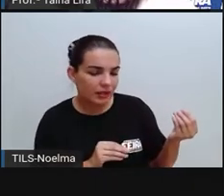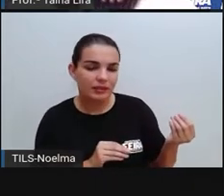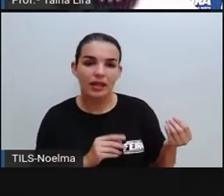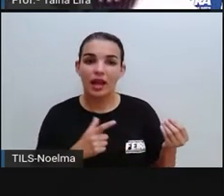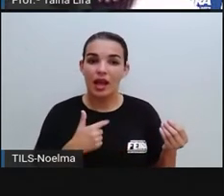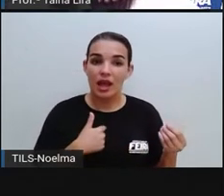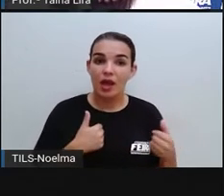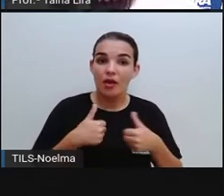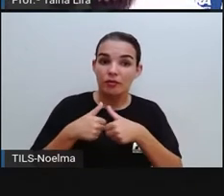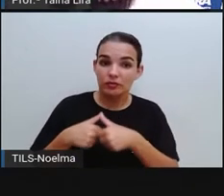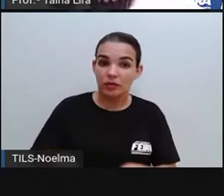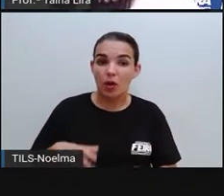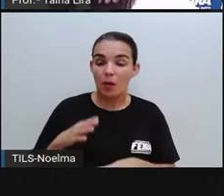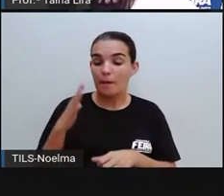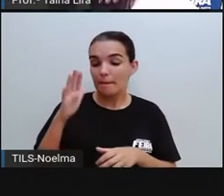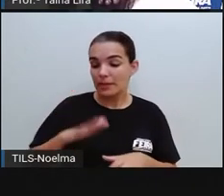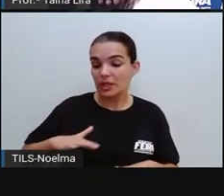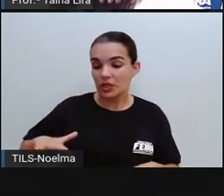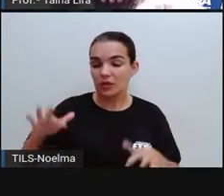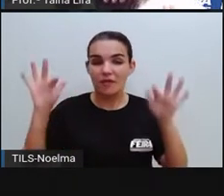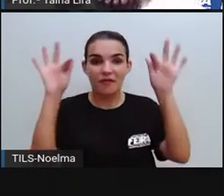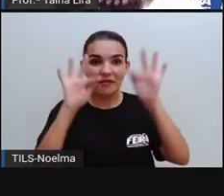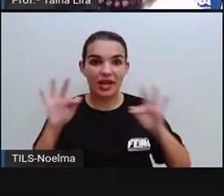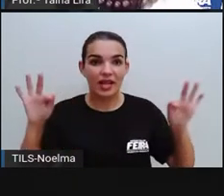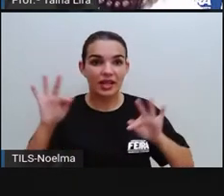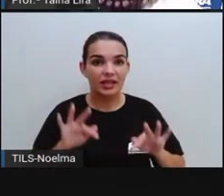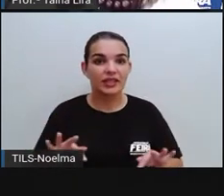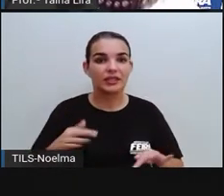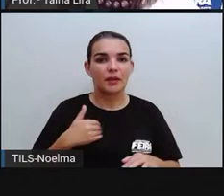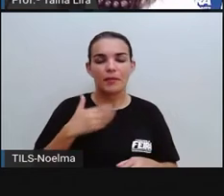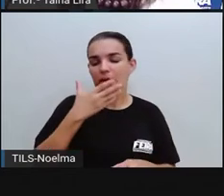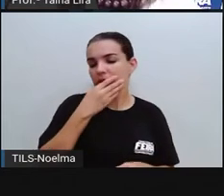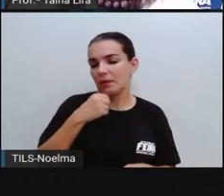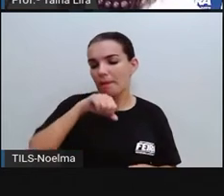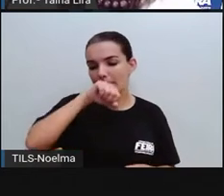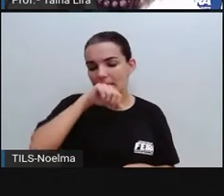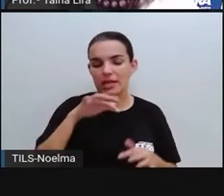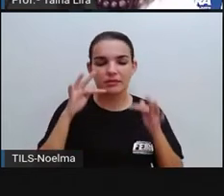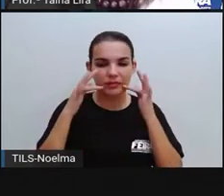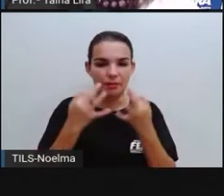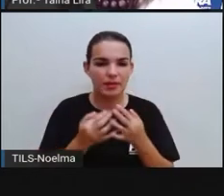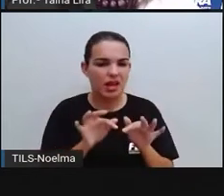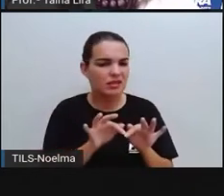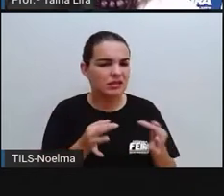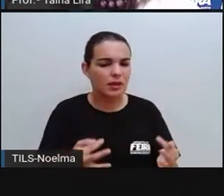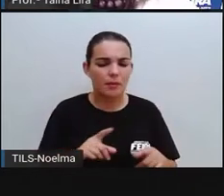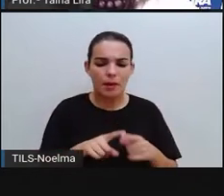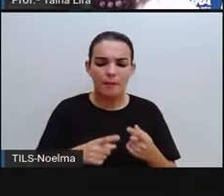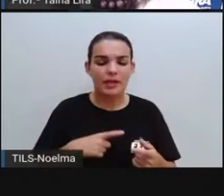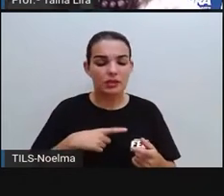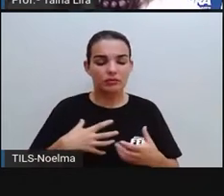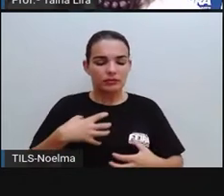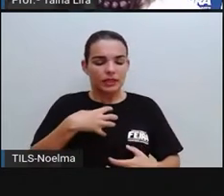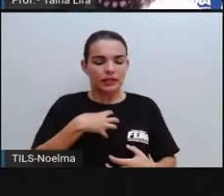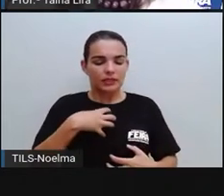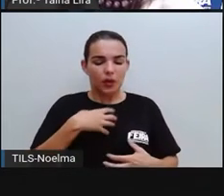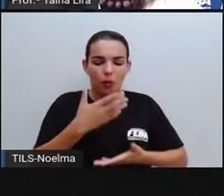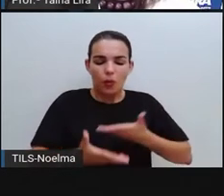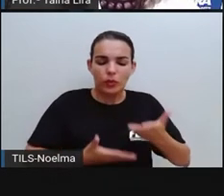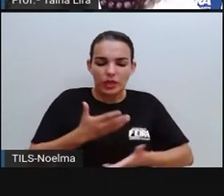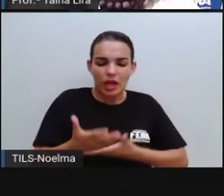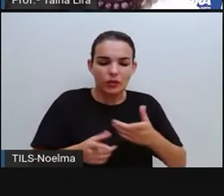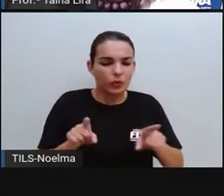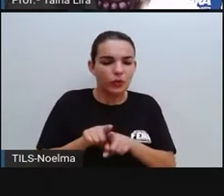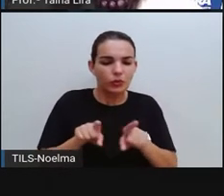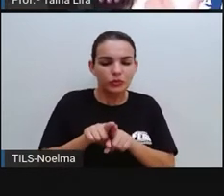feliz. Meus pais eram muito simples, mas me passaram a sensação de que estavam cuidando todos os dias para que os filhos fossem